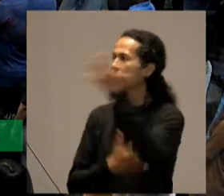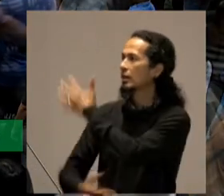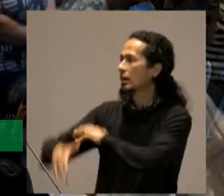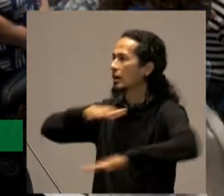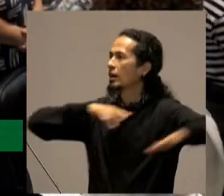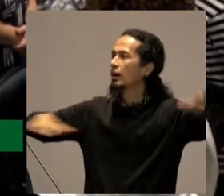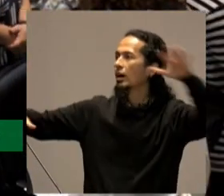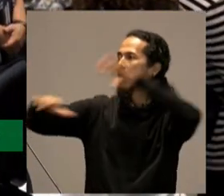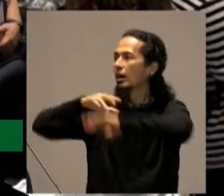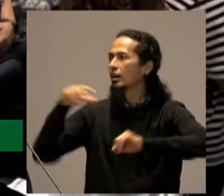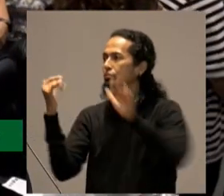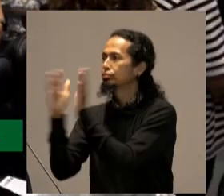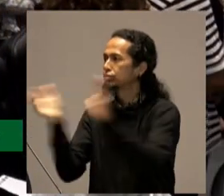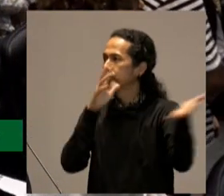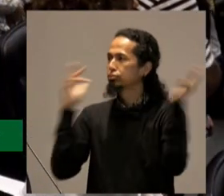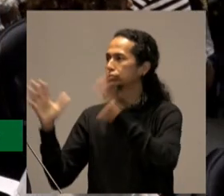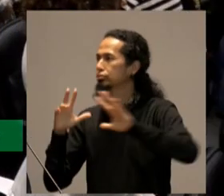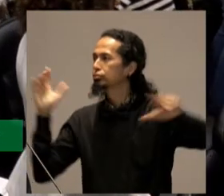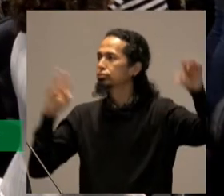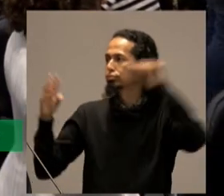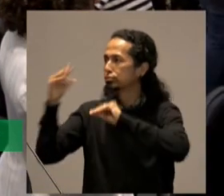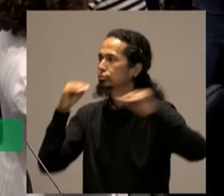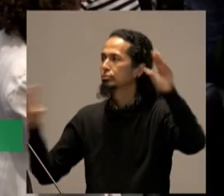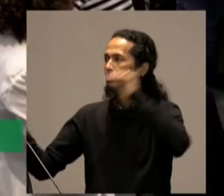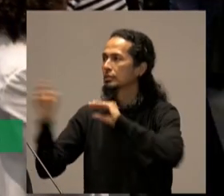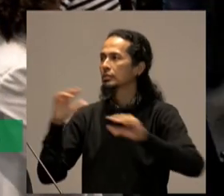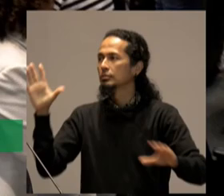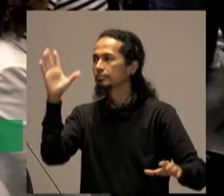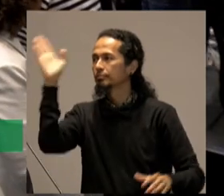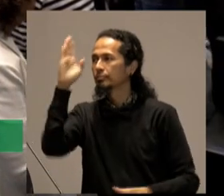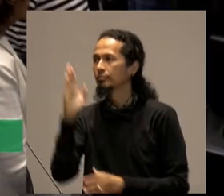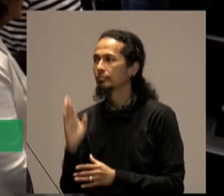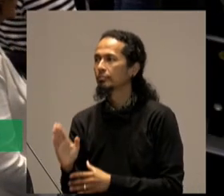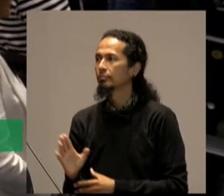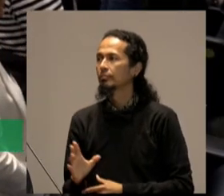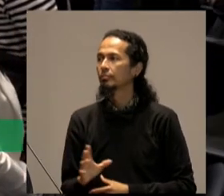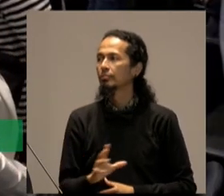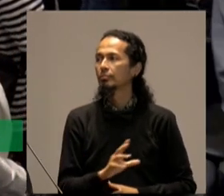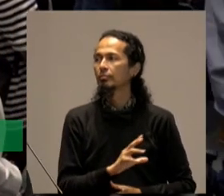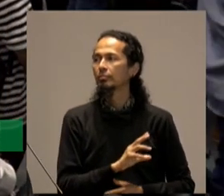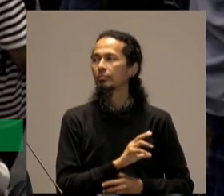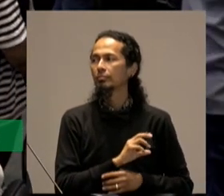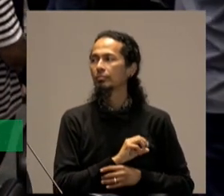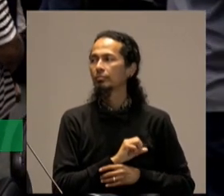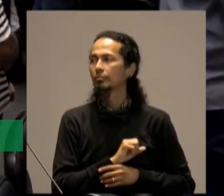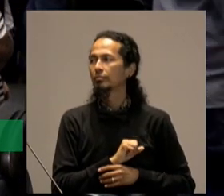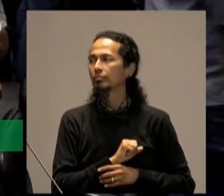dos filhos desse sol és mão, gente, pátria amada, Brasil.